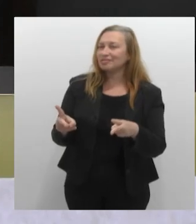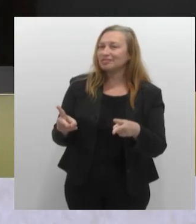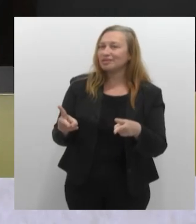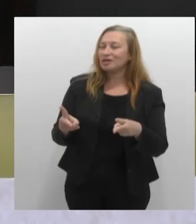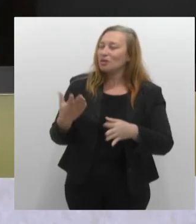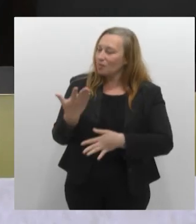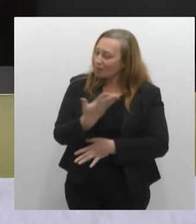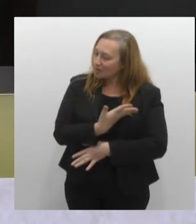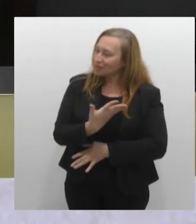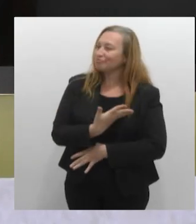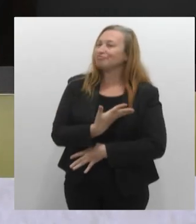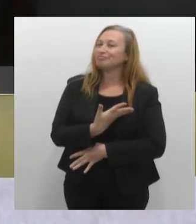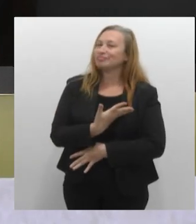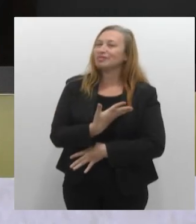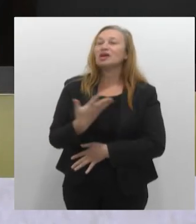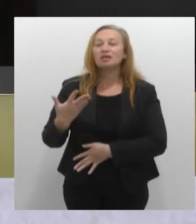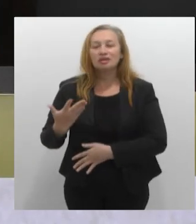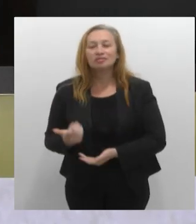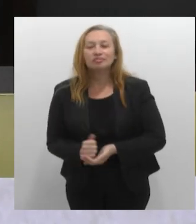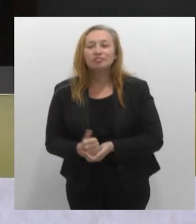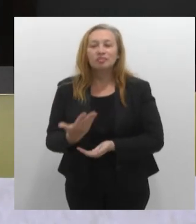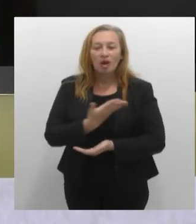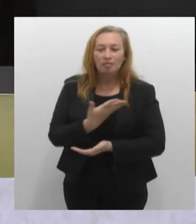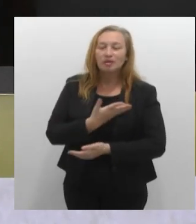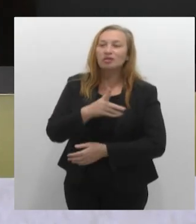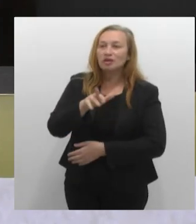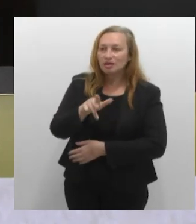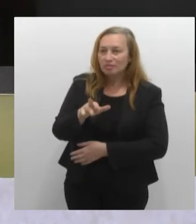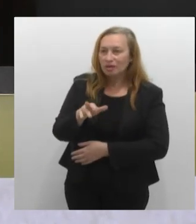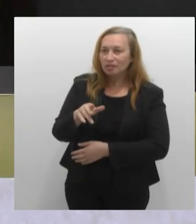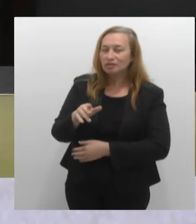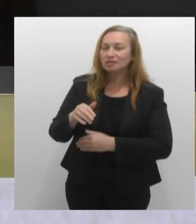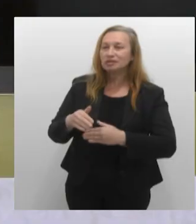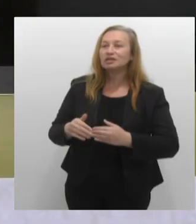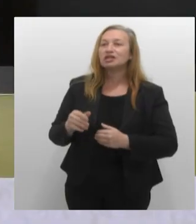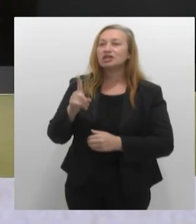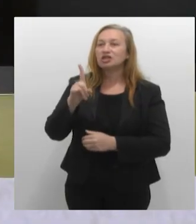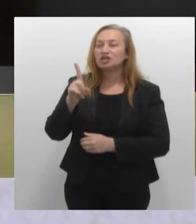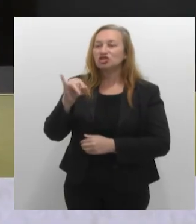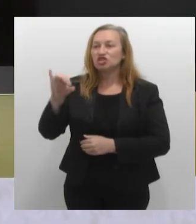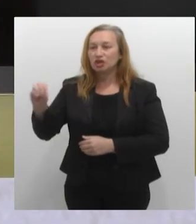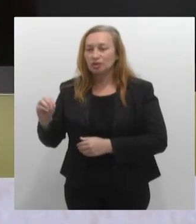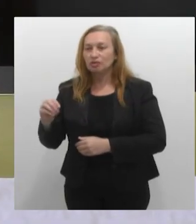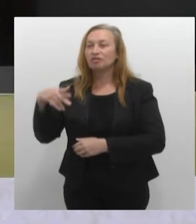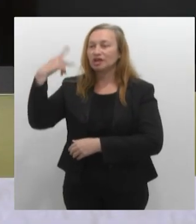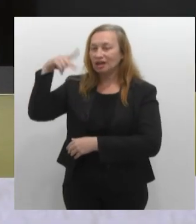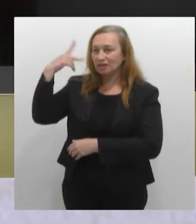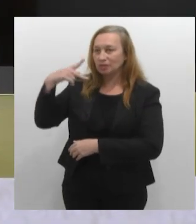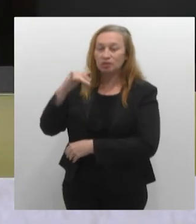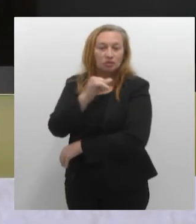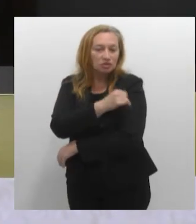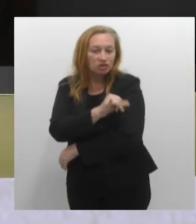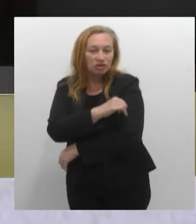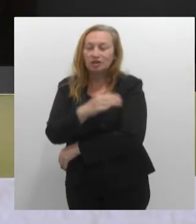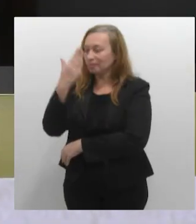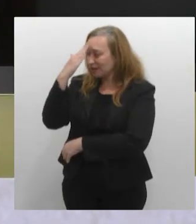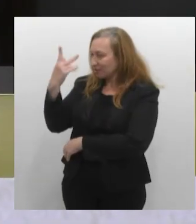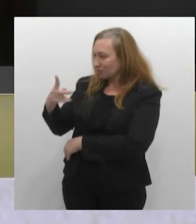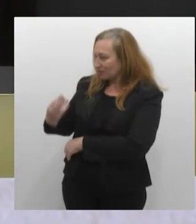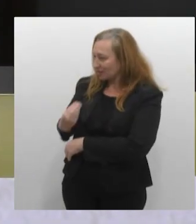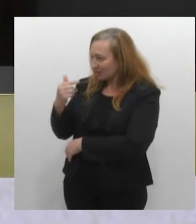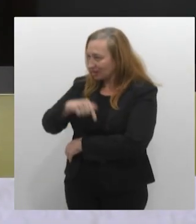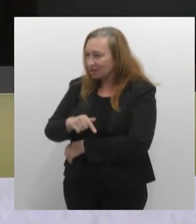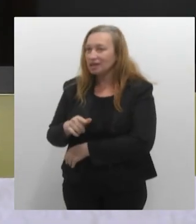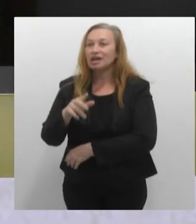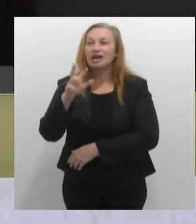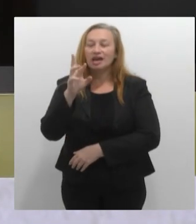um grande amigo. Meu querido amigo, irmão de caminhada, Diego Faro, vereador do Rio de Janeiro. Obrigado pela presença, meu irmão.